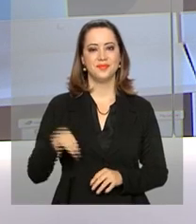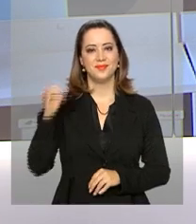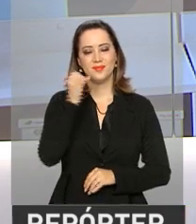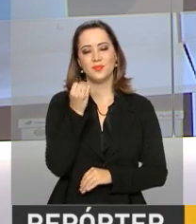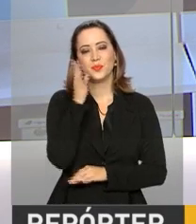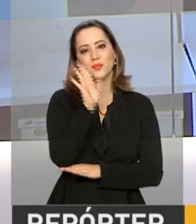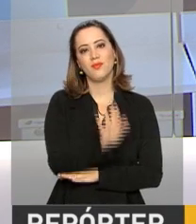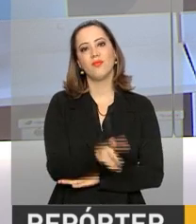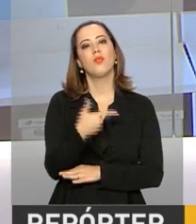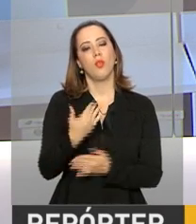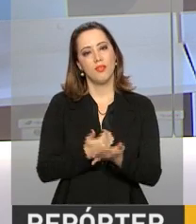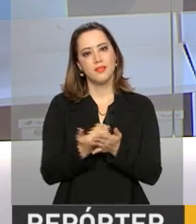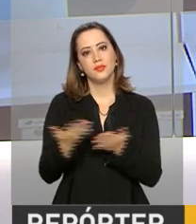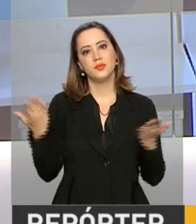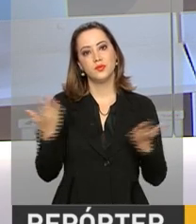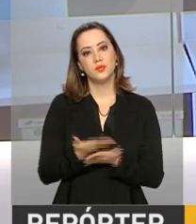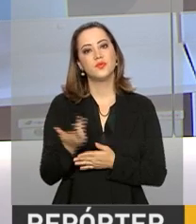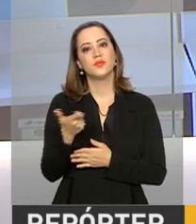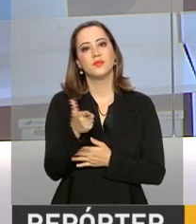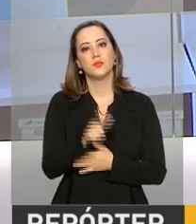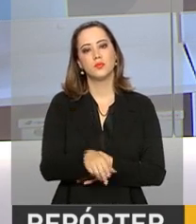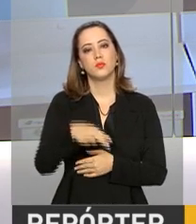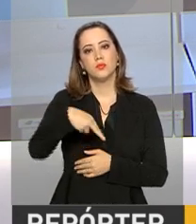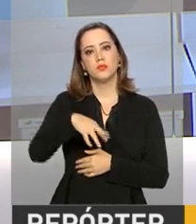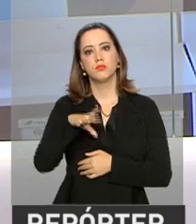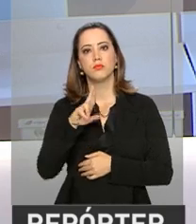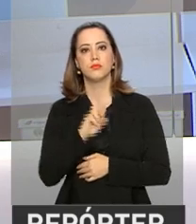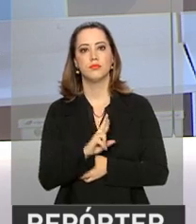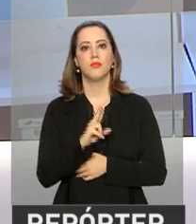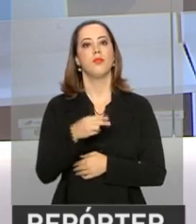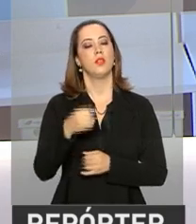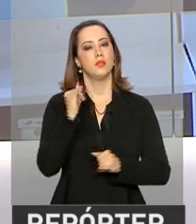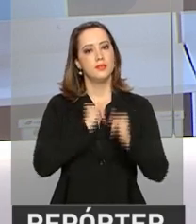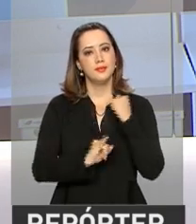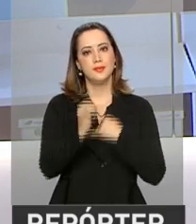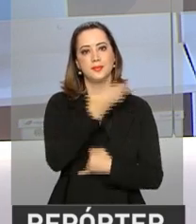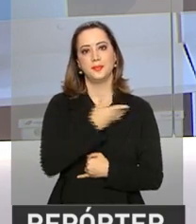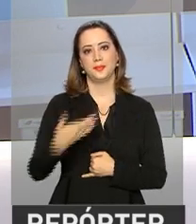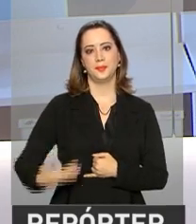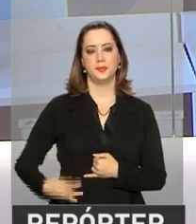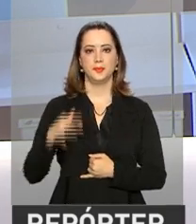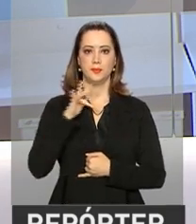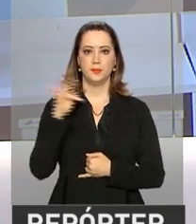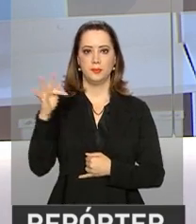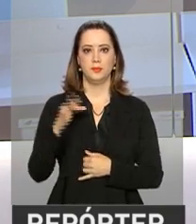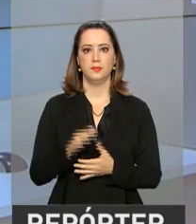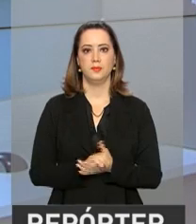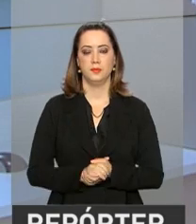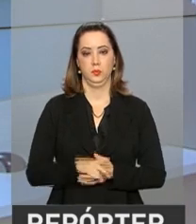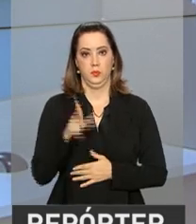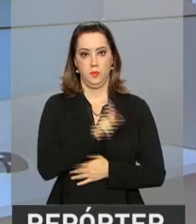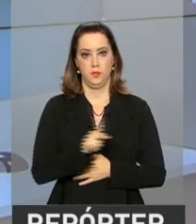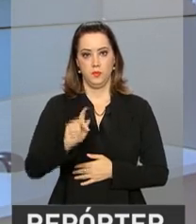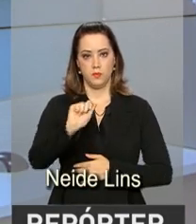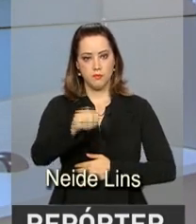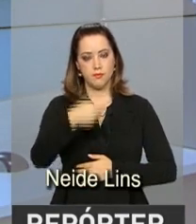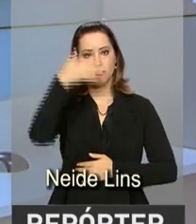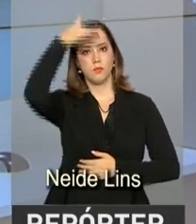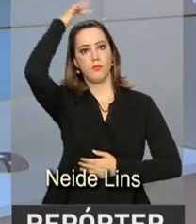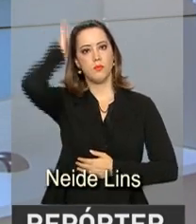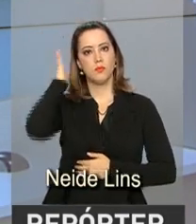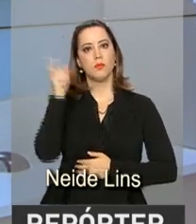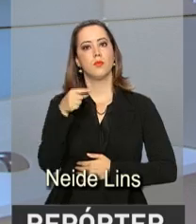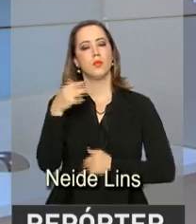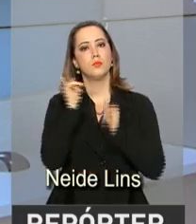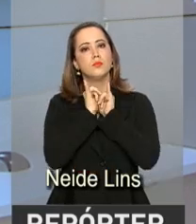Olá boa tarde começa agora mais uma edição do repórter NBR e as notícias do governo federal o presidente em